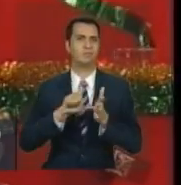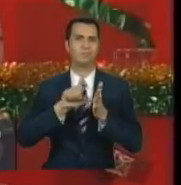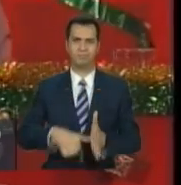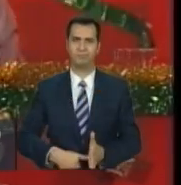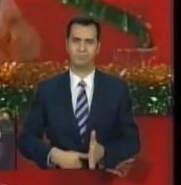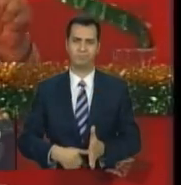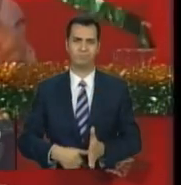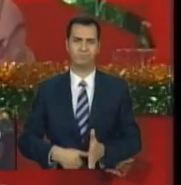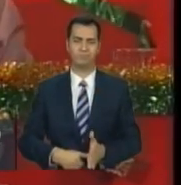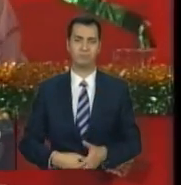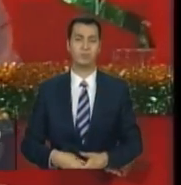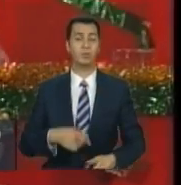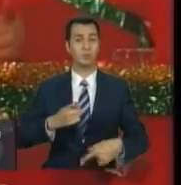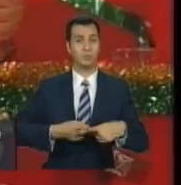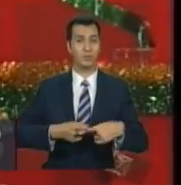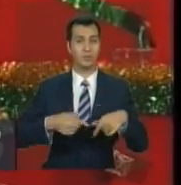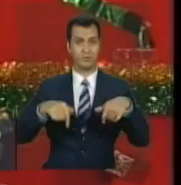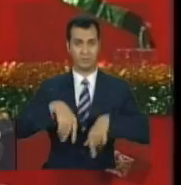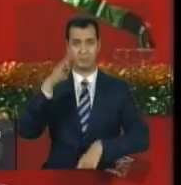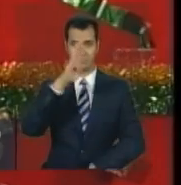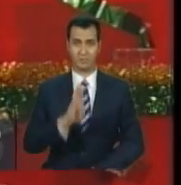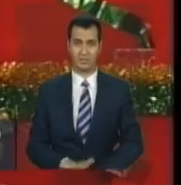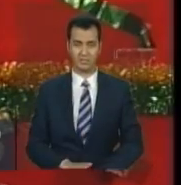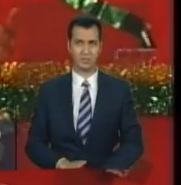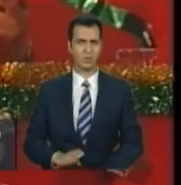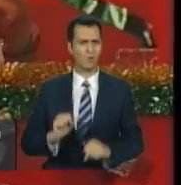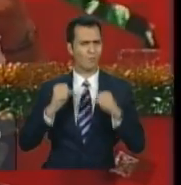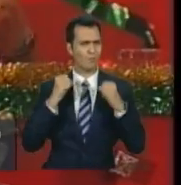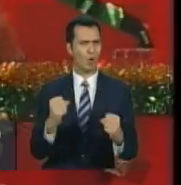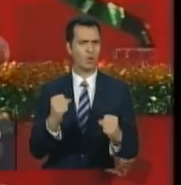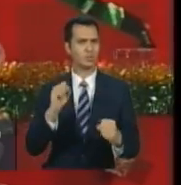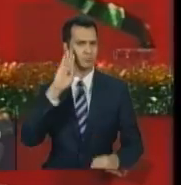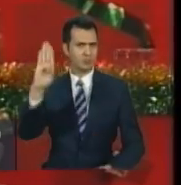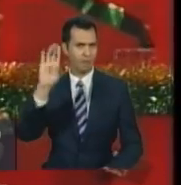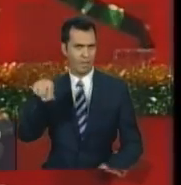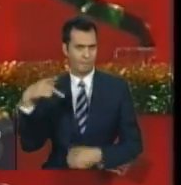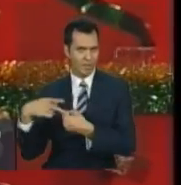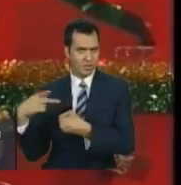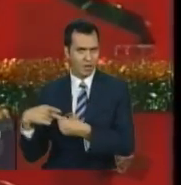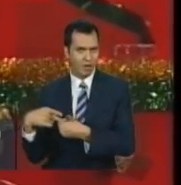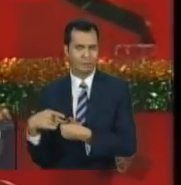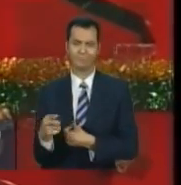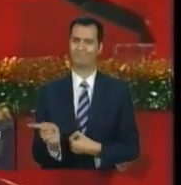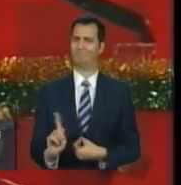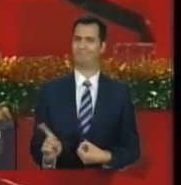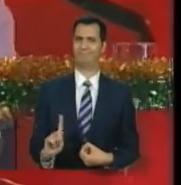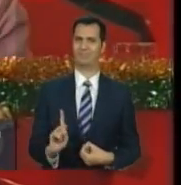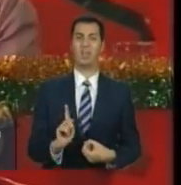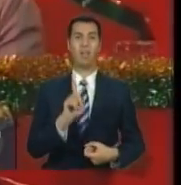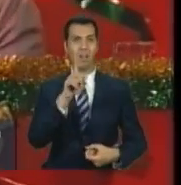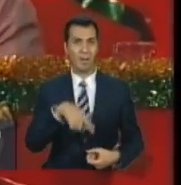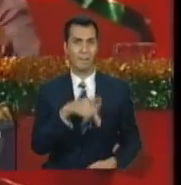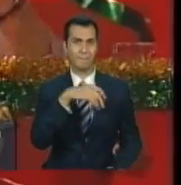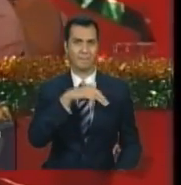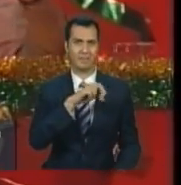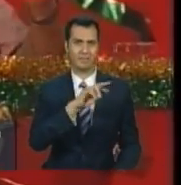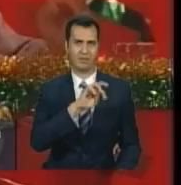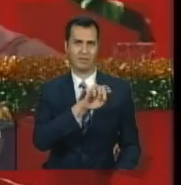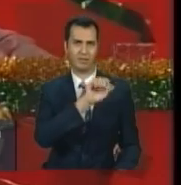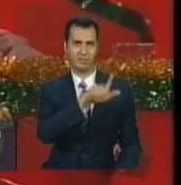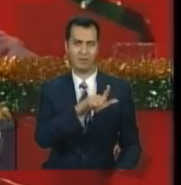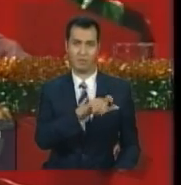país está, não é no petróleo, não está no minério, não está no fato de que nós temos